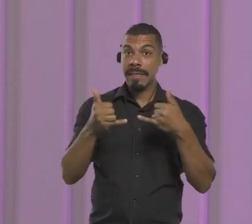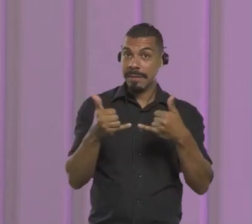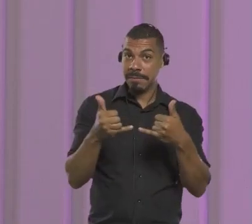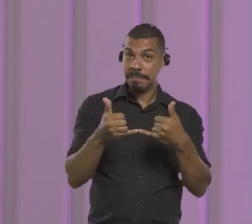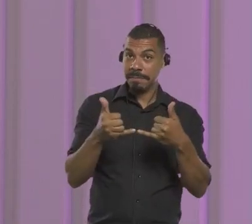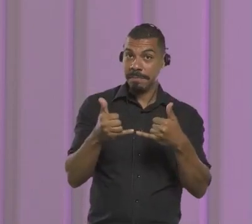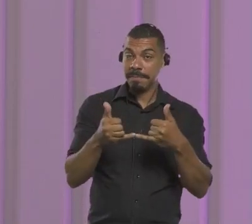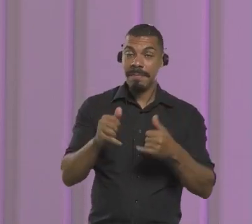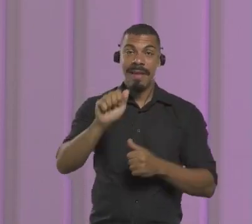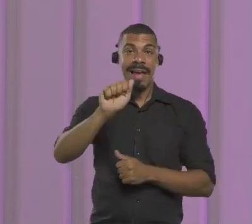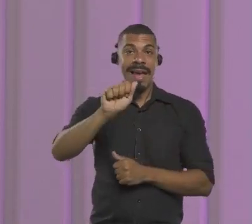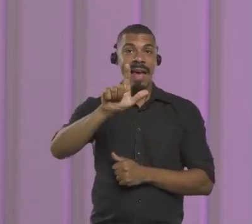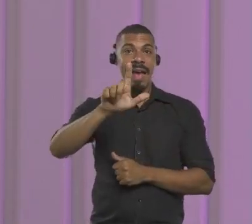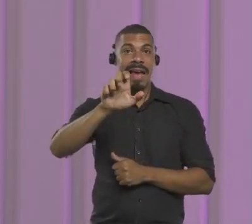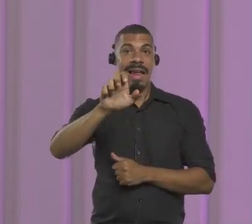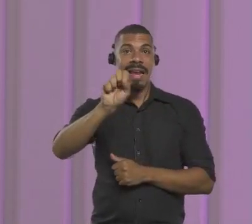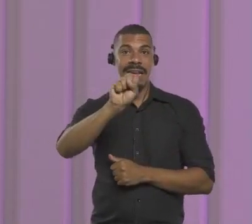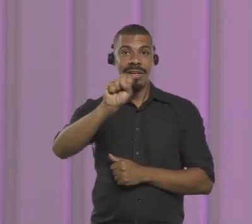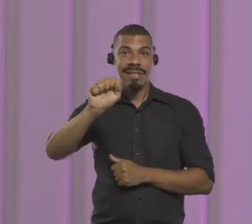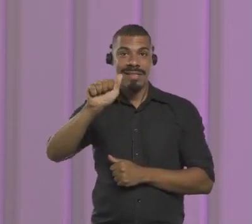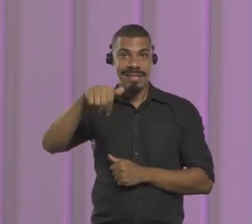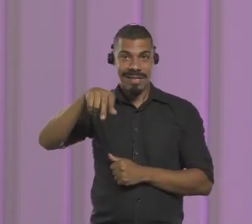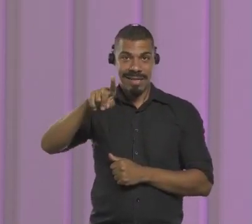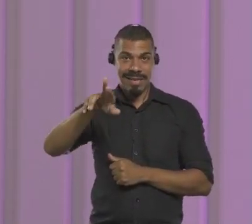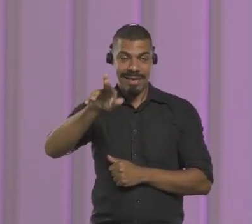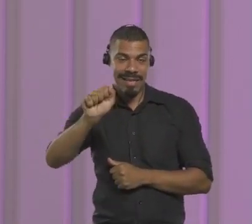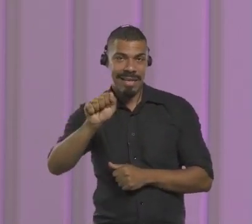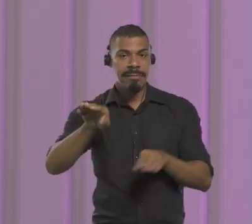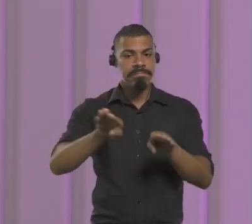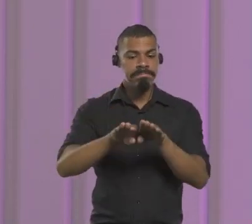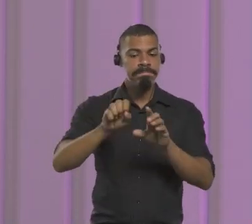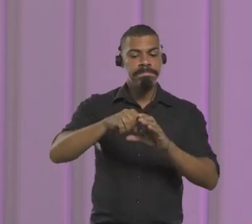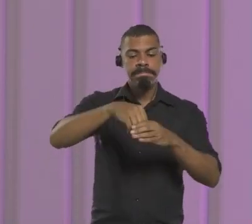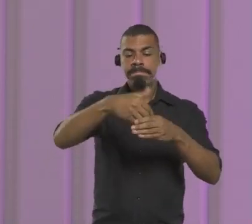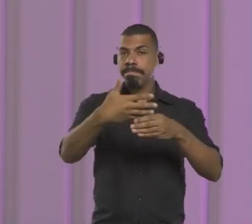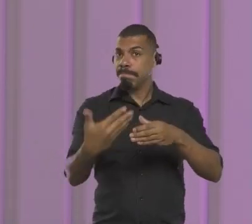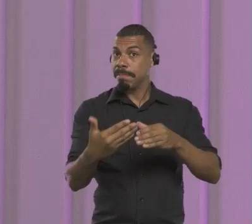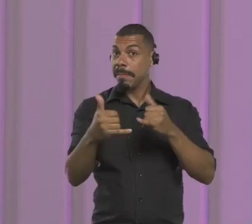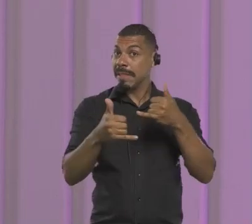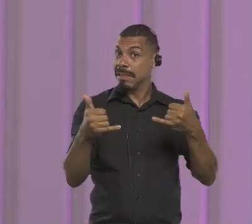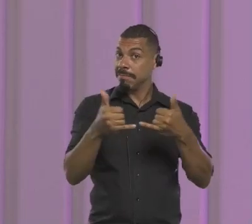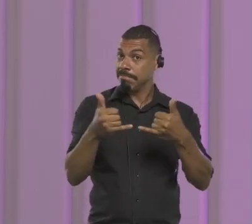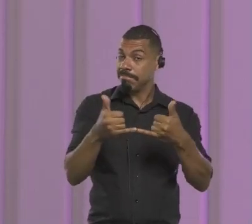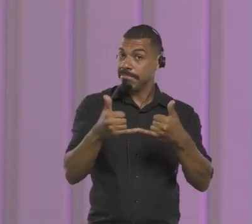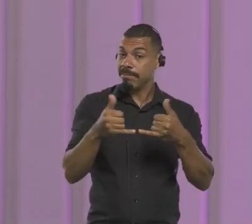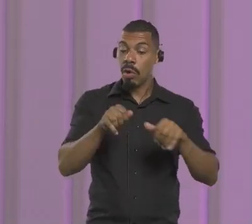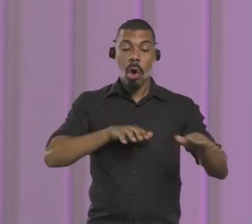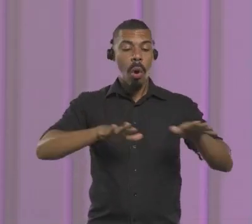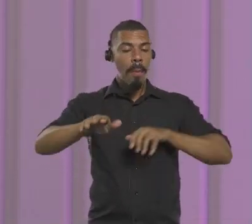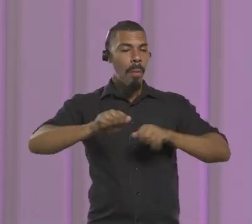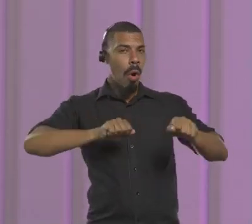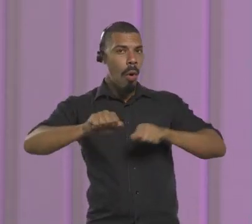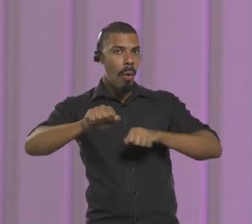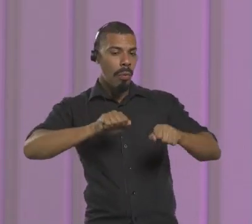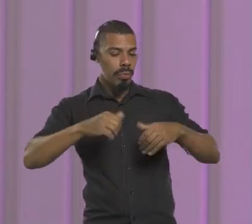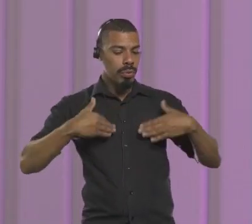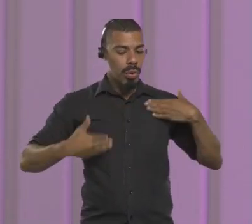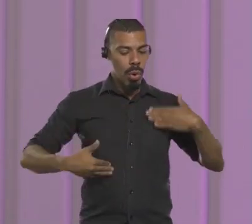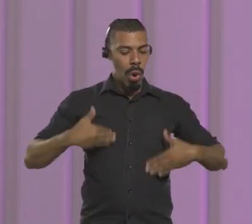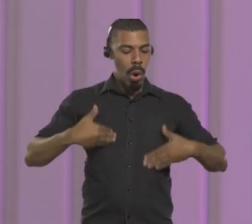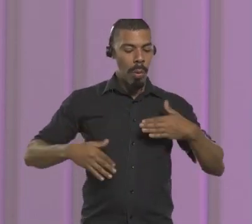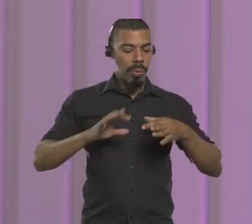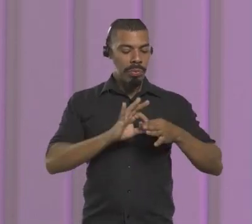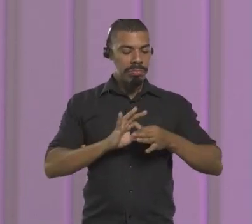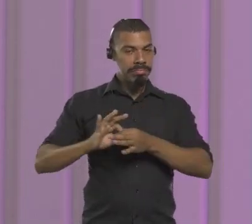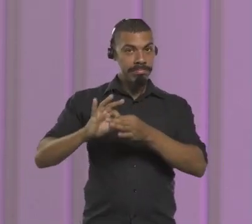A Alexandra Gurgel, que é jornalista, criadora de conteúdo para a internet, criadora do movimento Corpo Livre